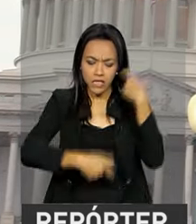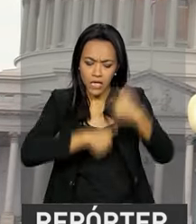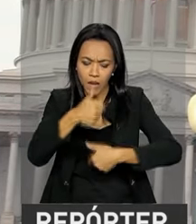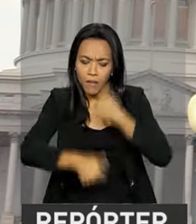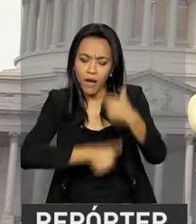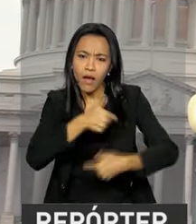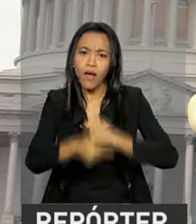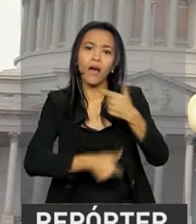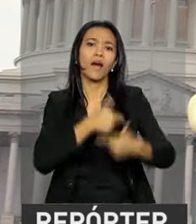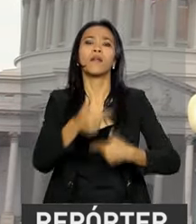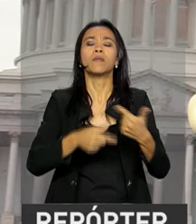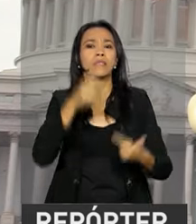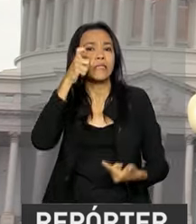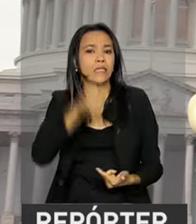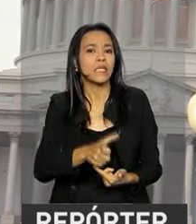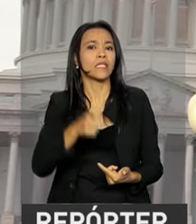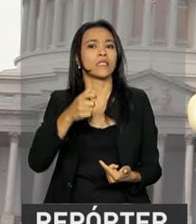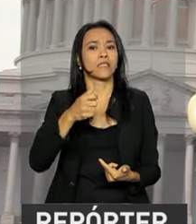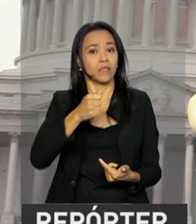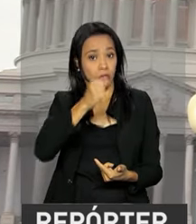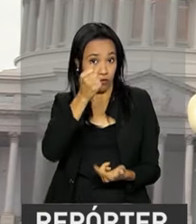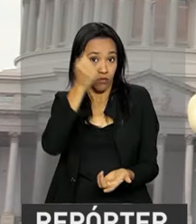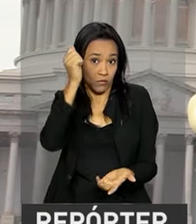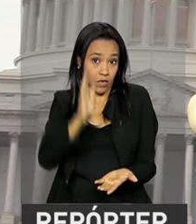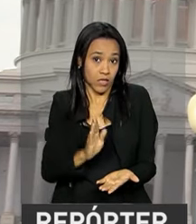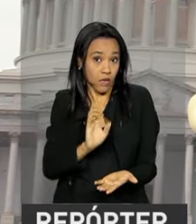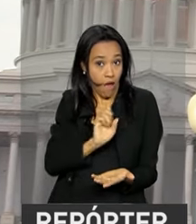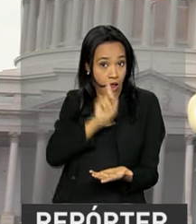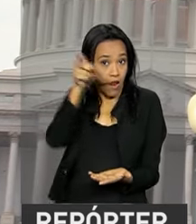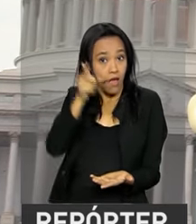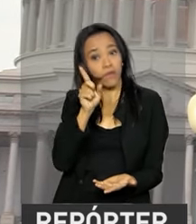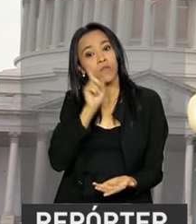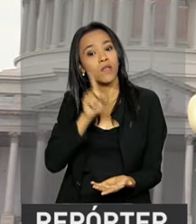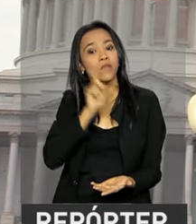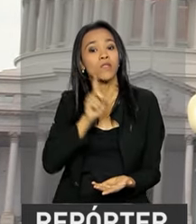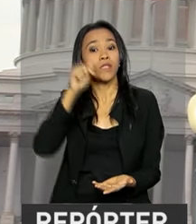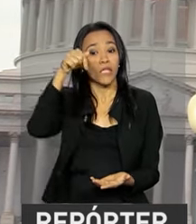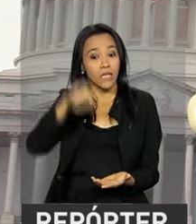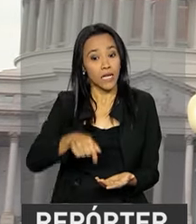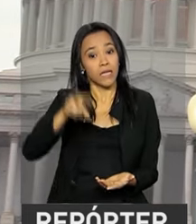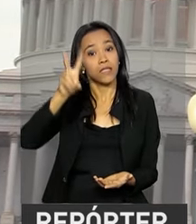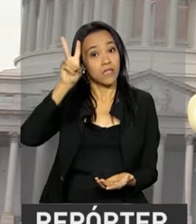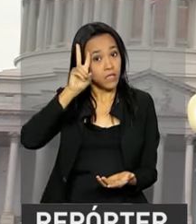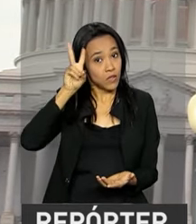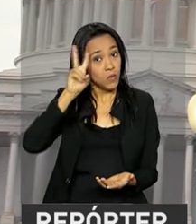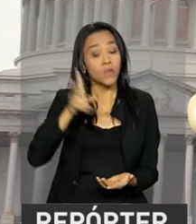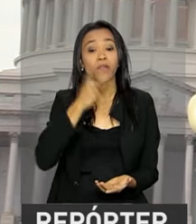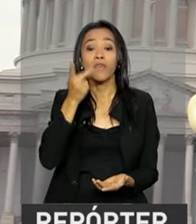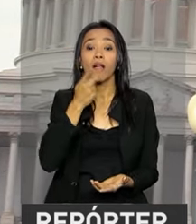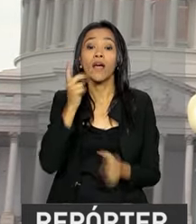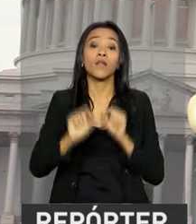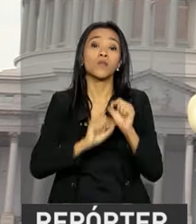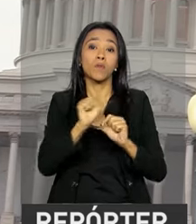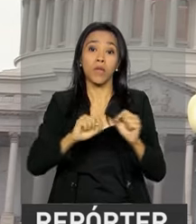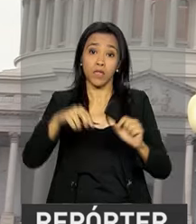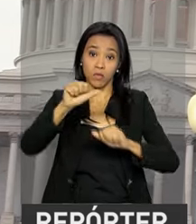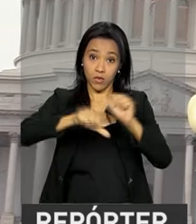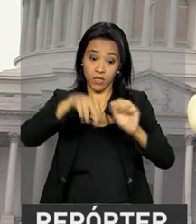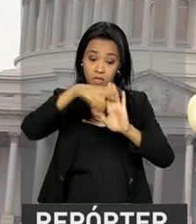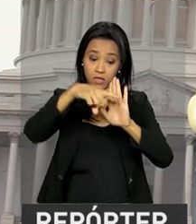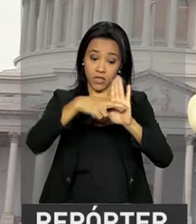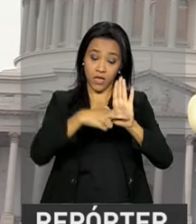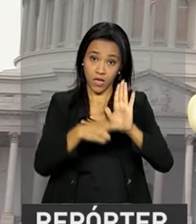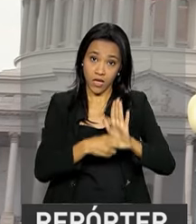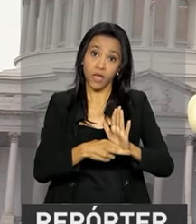pelo o interesse do Brasil nos Estados Unidos nesta segunda-feira eles falaram sobre as reformas que o Brasil está